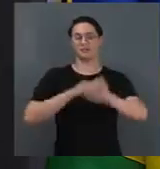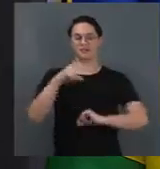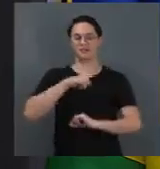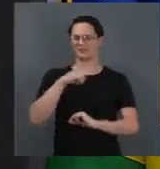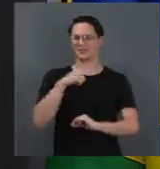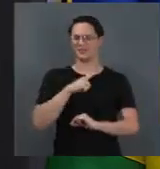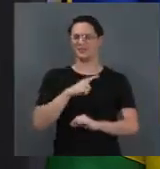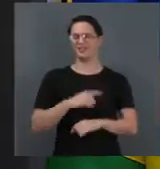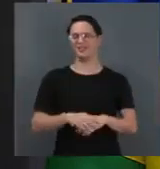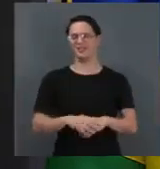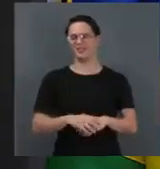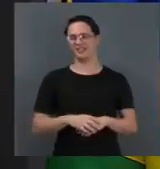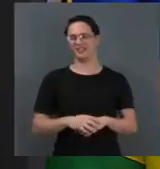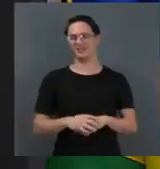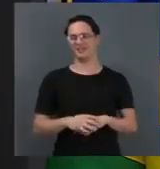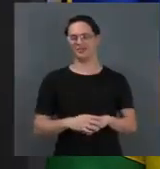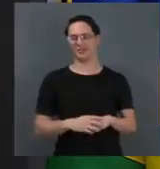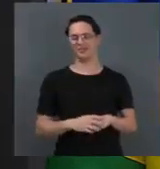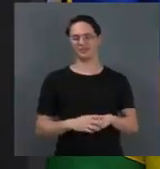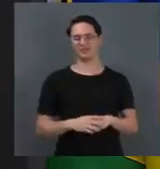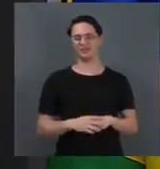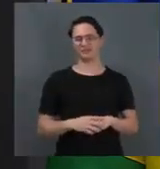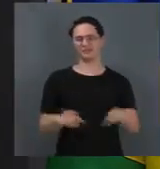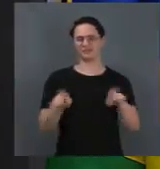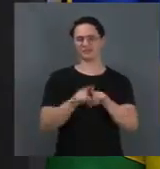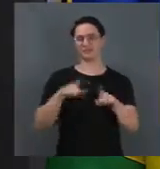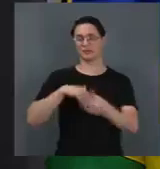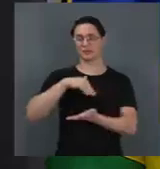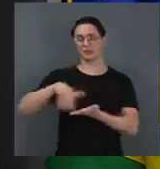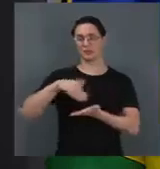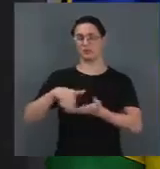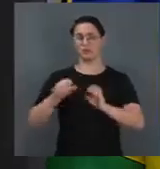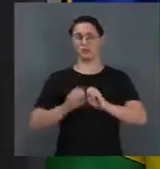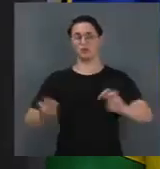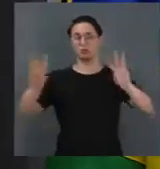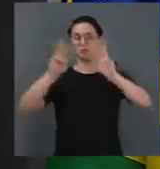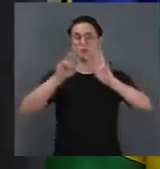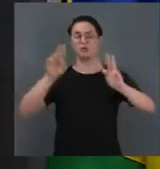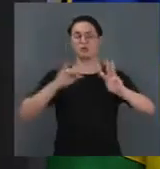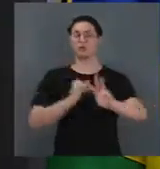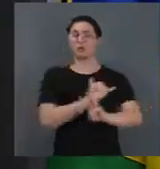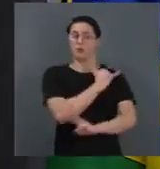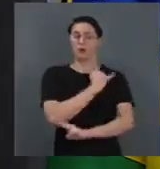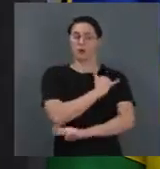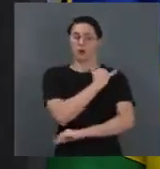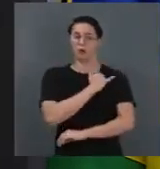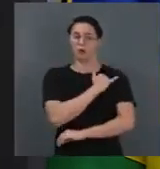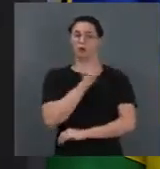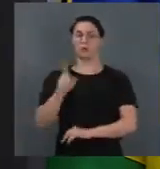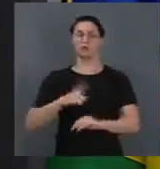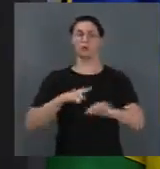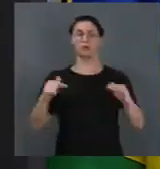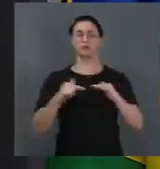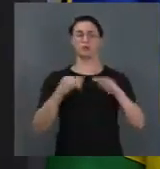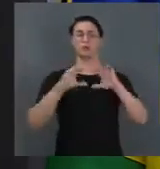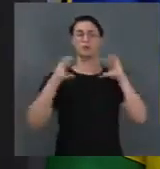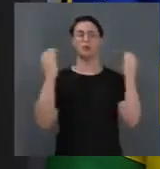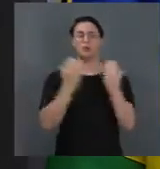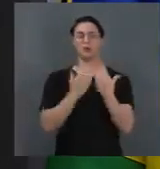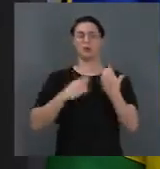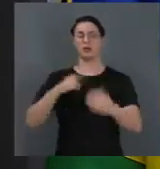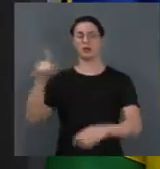aos conservadores, no escritório das Nações Unidas em Nova York e também em congressos em Portugal e